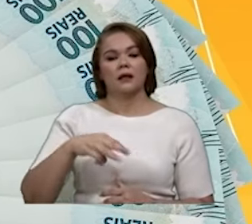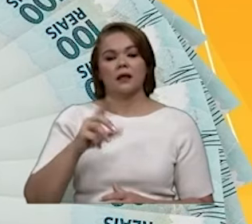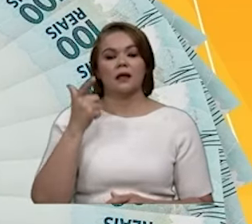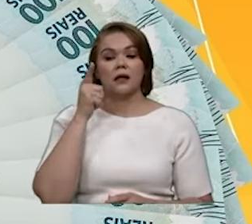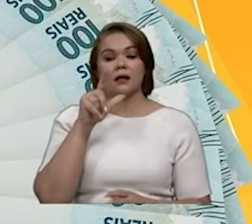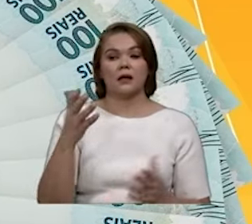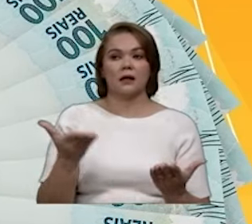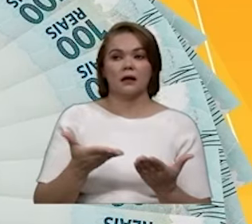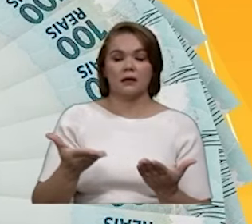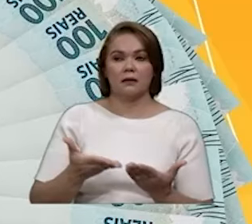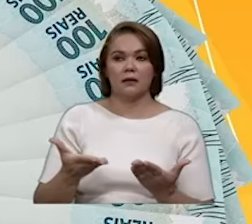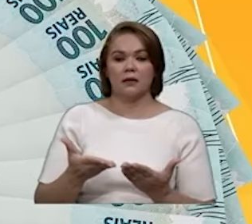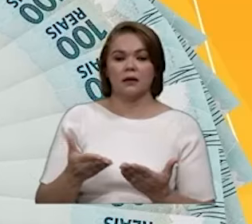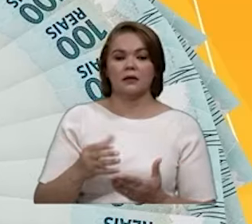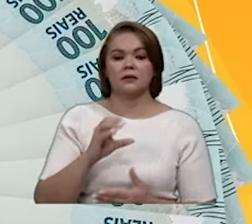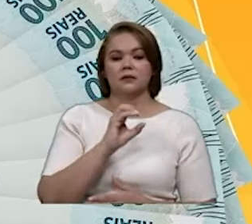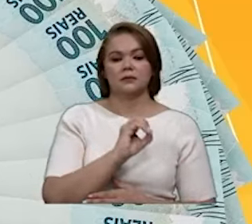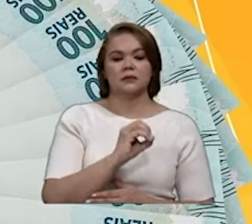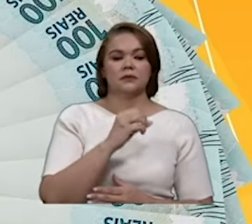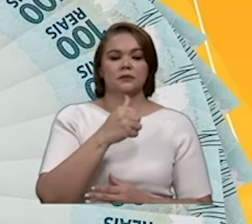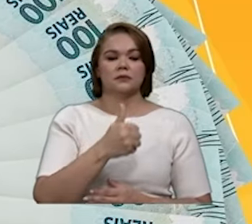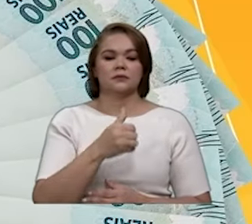agora, hein? Quem leva?